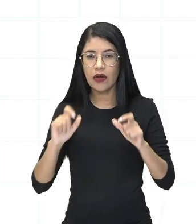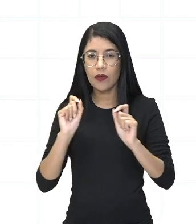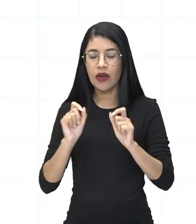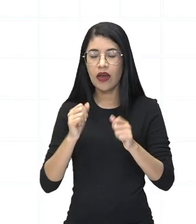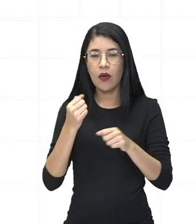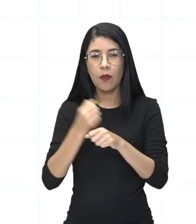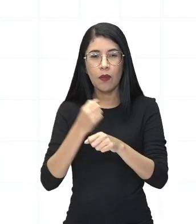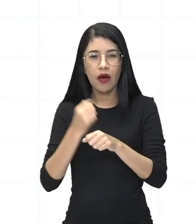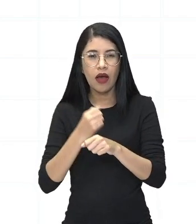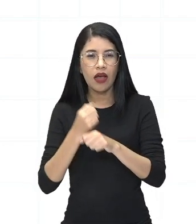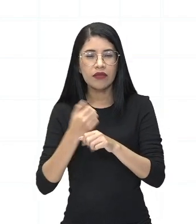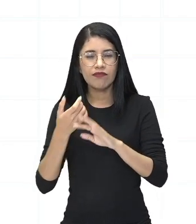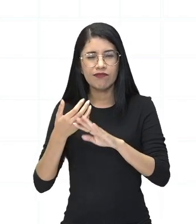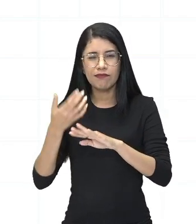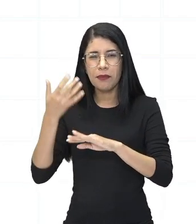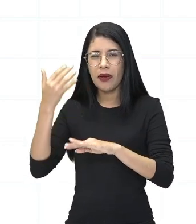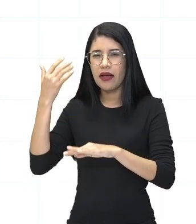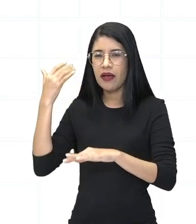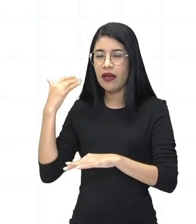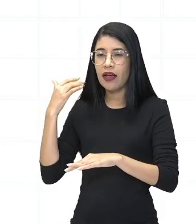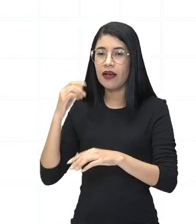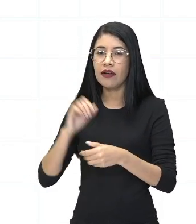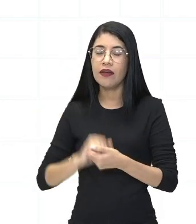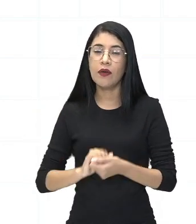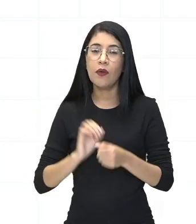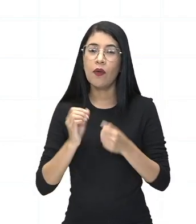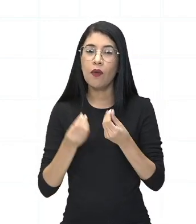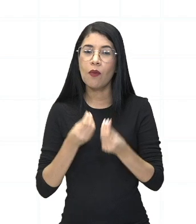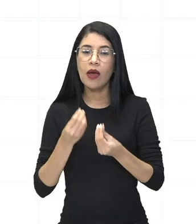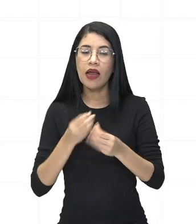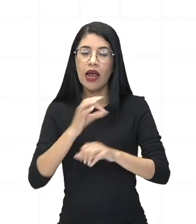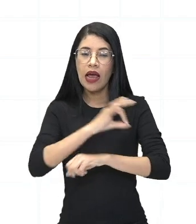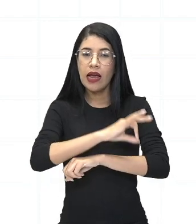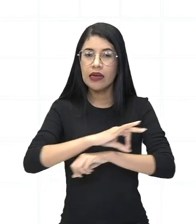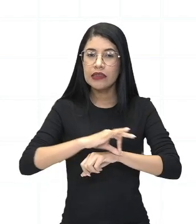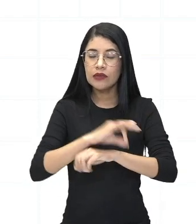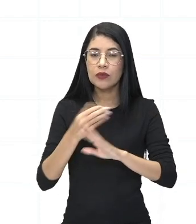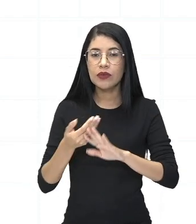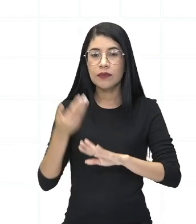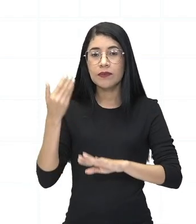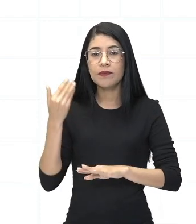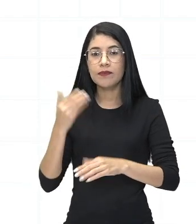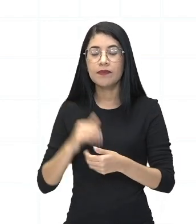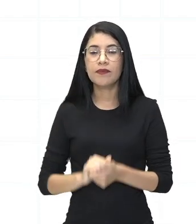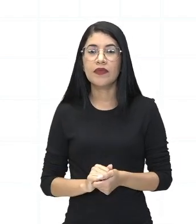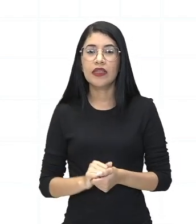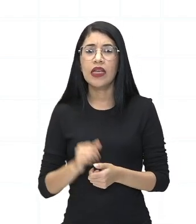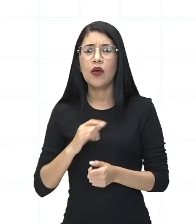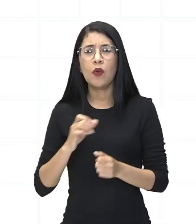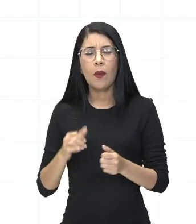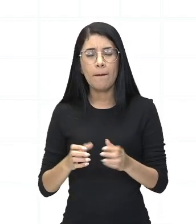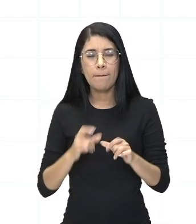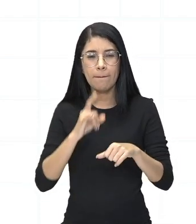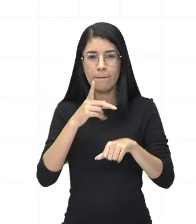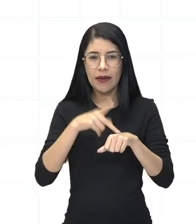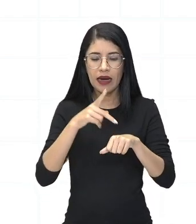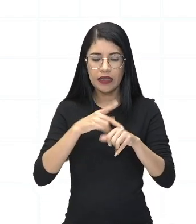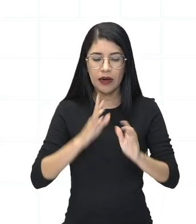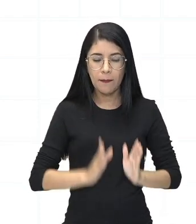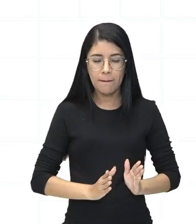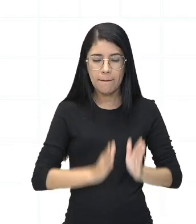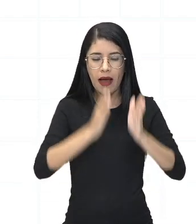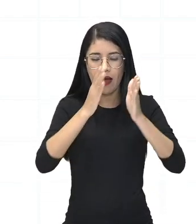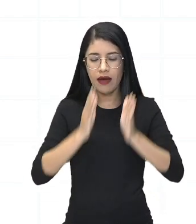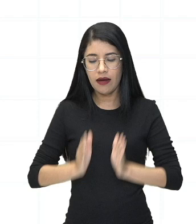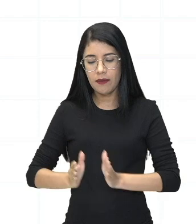construções milenares. Então, a questão da arquitetura nesse período, feita com grandes blocos de pedras que